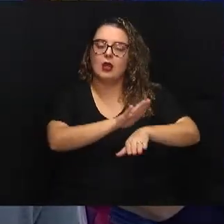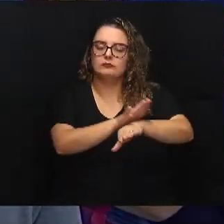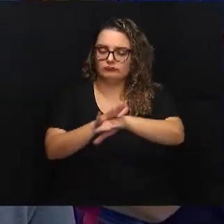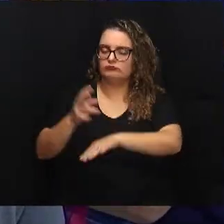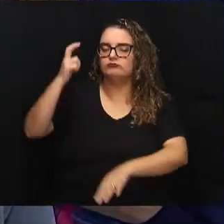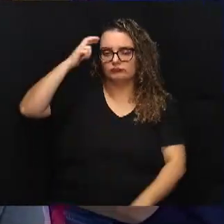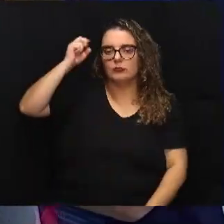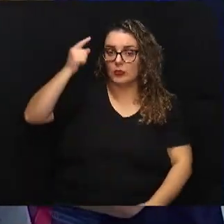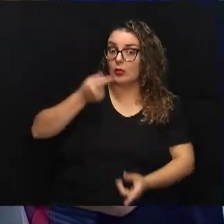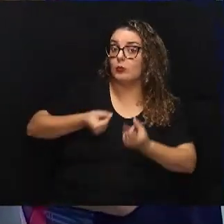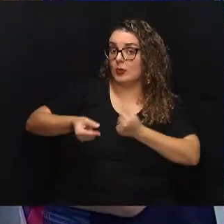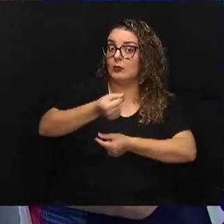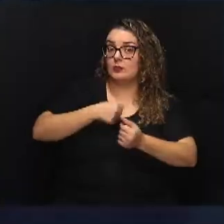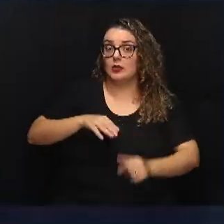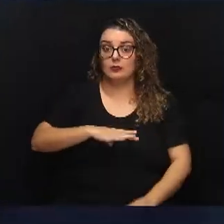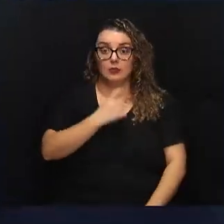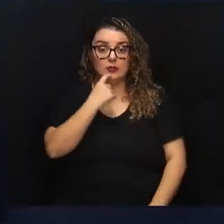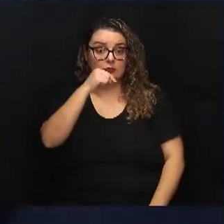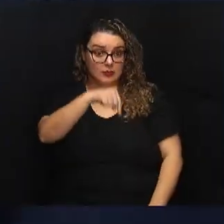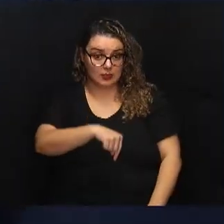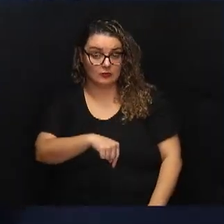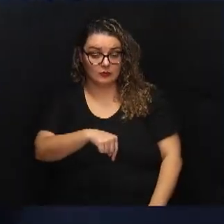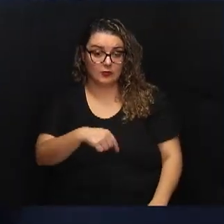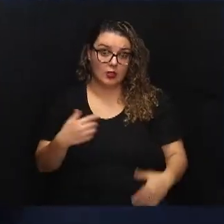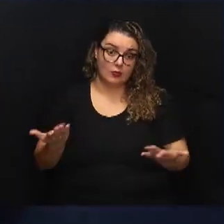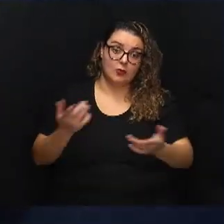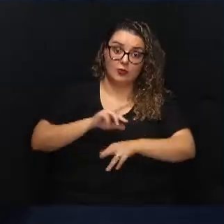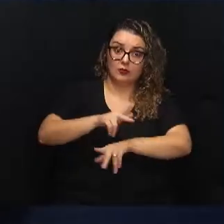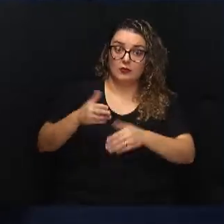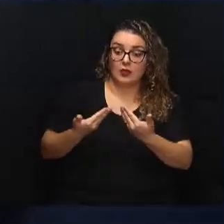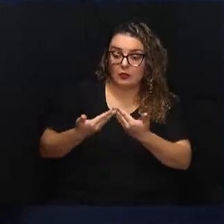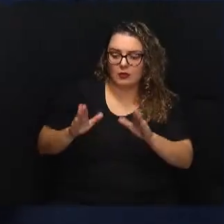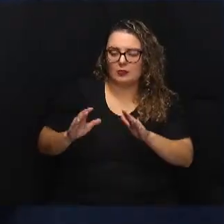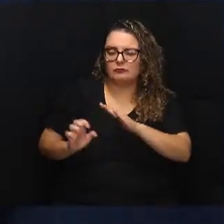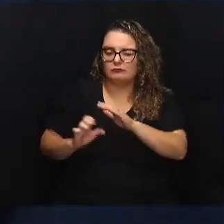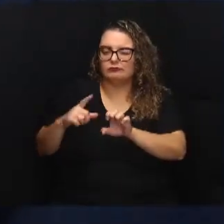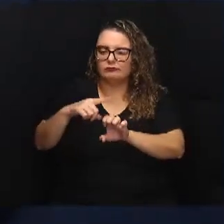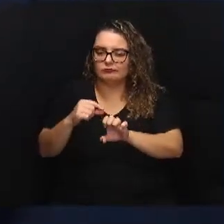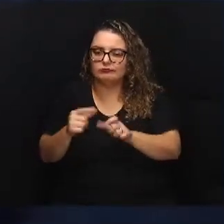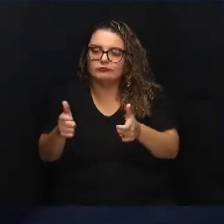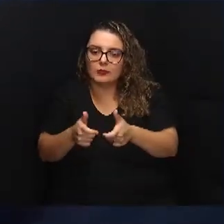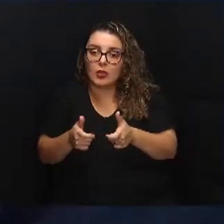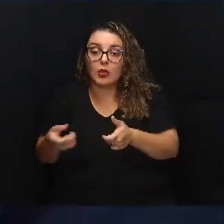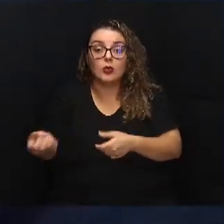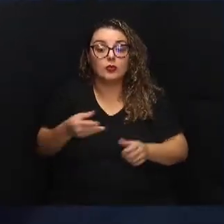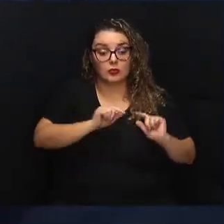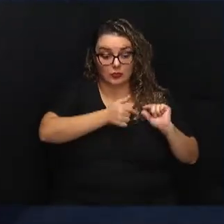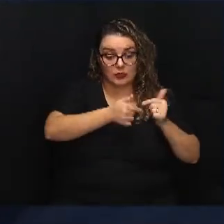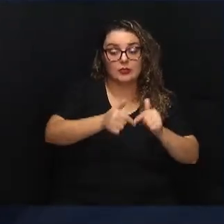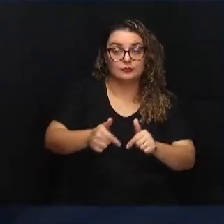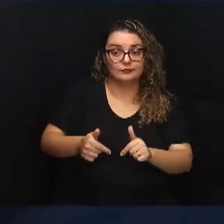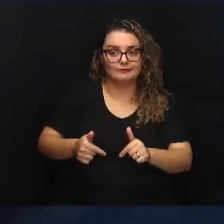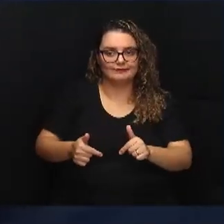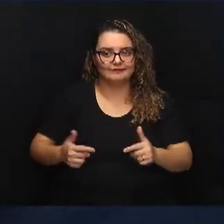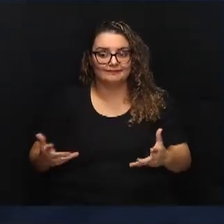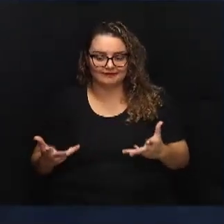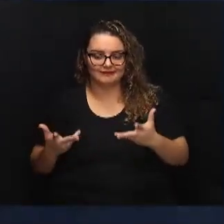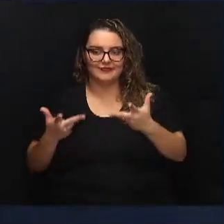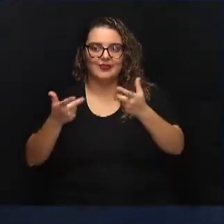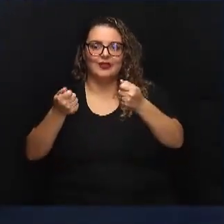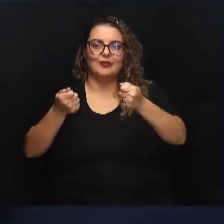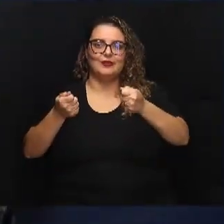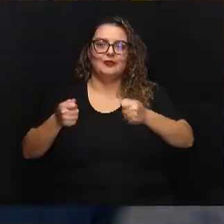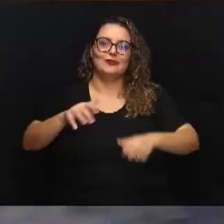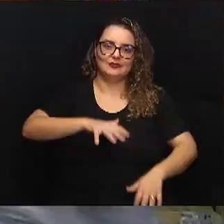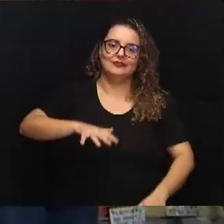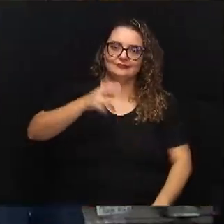culturais e econômicas para Campinas. Bom, muitos abriram pequenos negócios, trouxeram novas tradições e enriqueceram o ambiente cultural